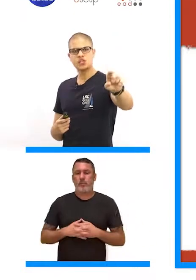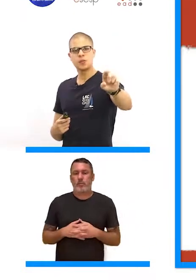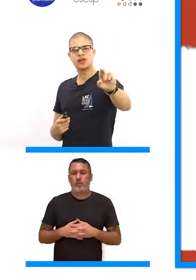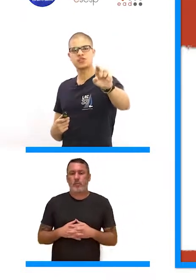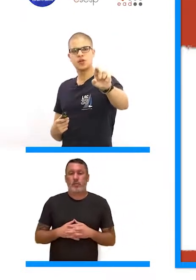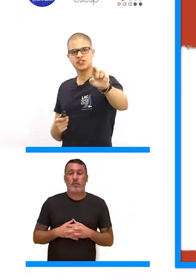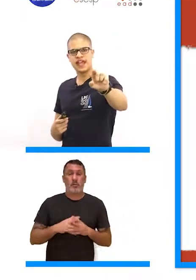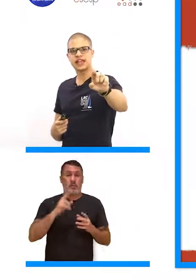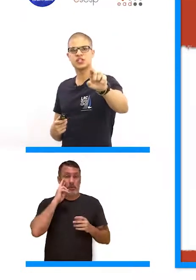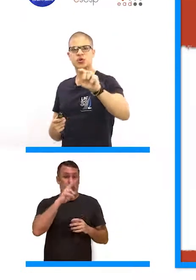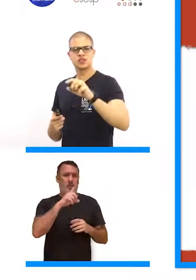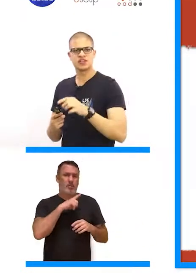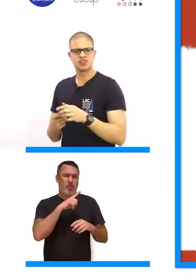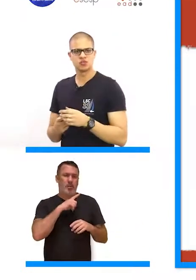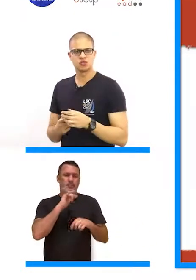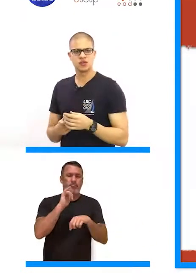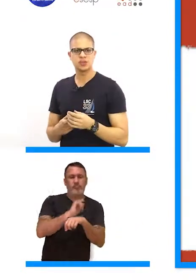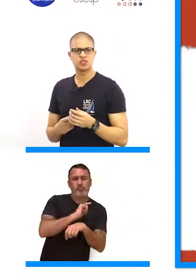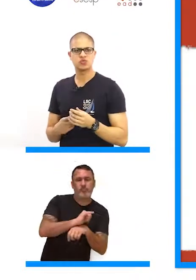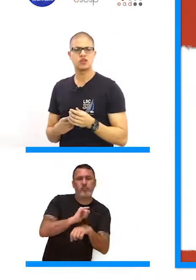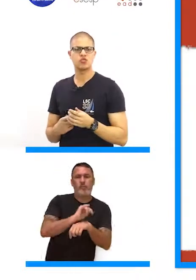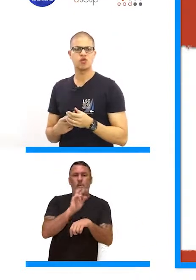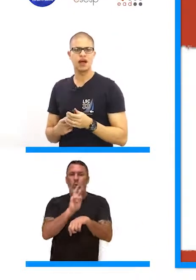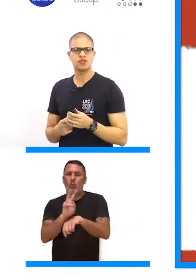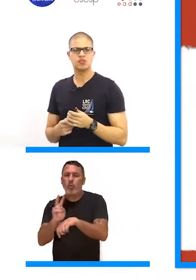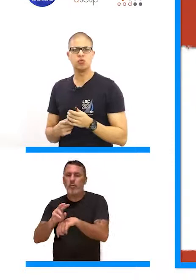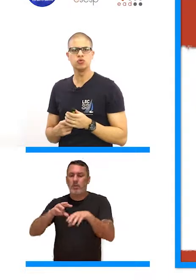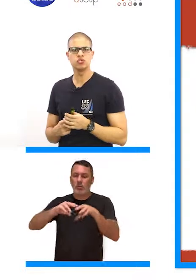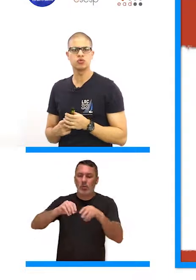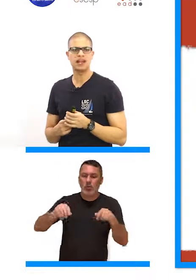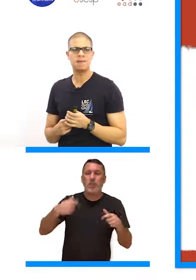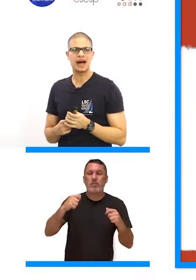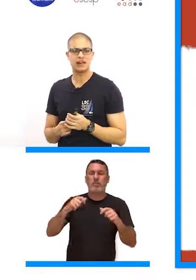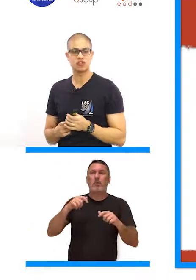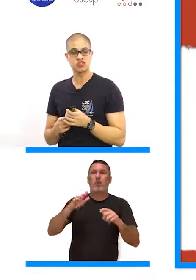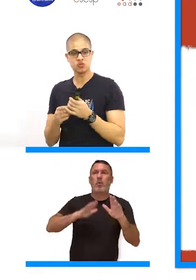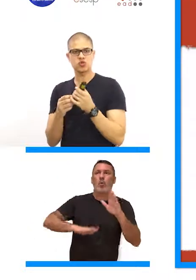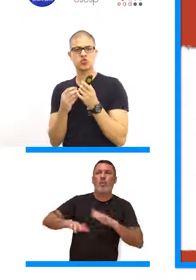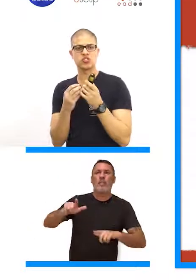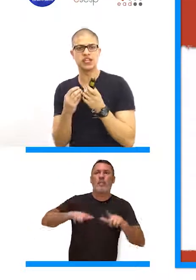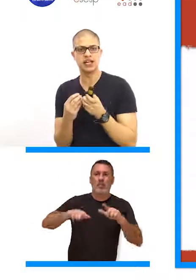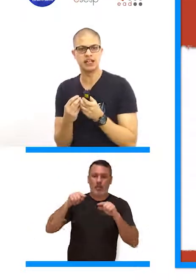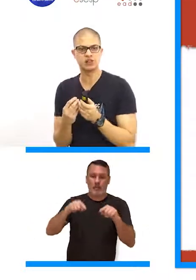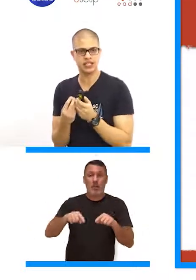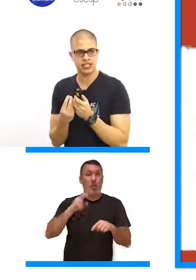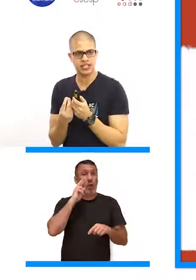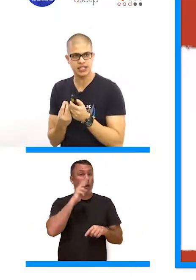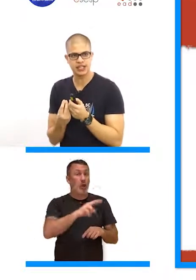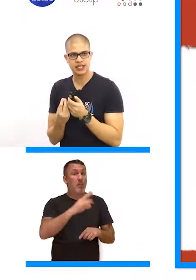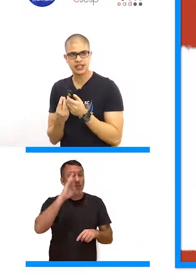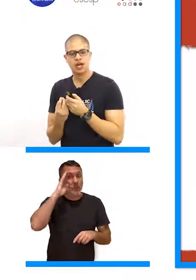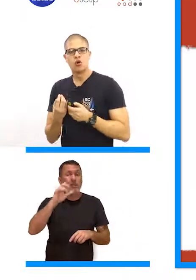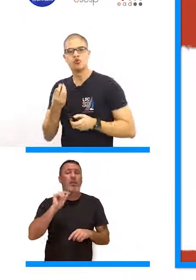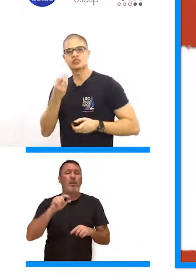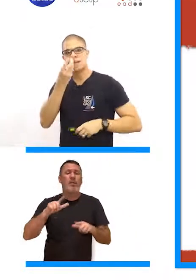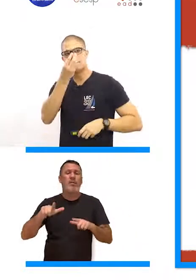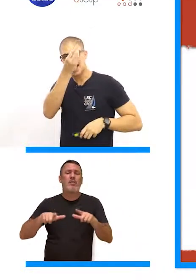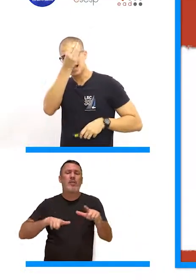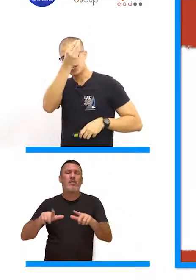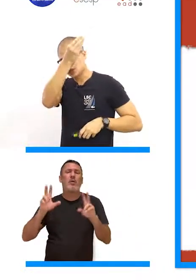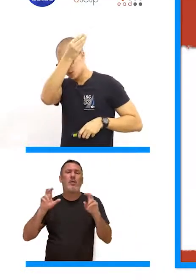Além disso, para a adoção de técnicas de conservação dos solos, é preciso conhecer como a água executa o seu trabalho. Nós estamos considerando aqui